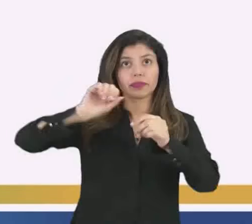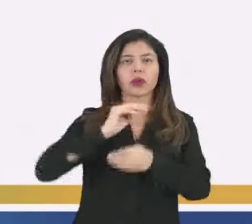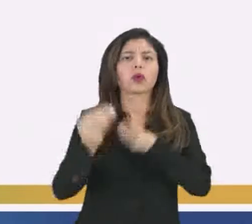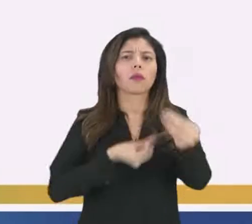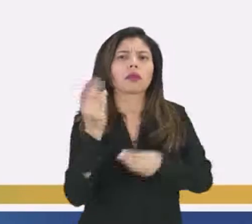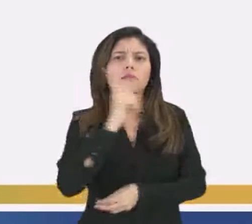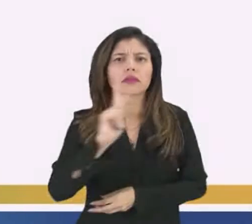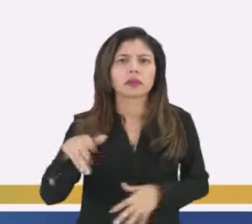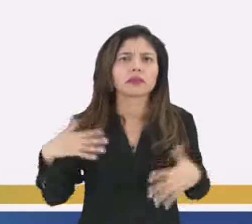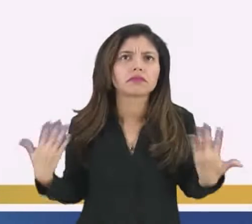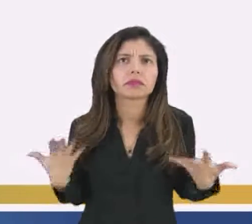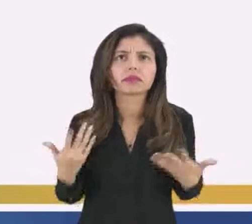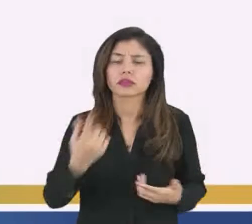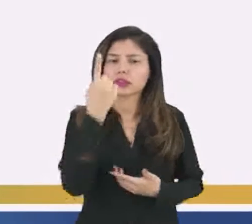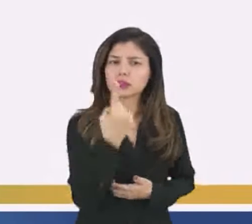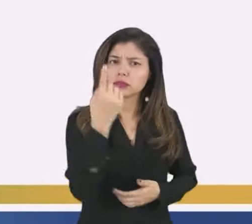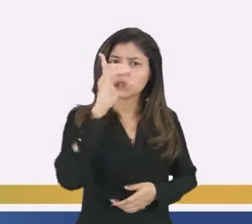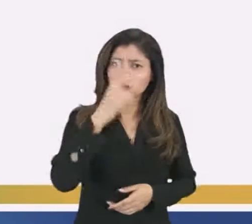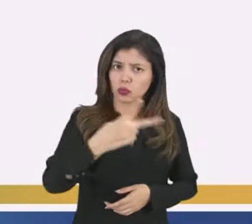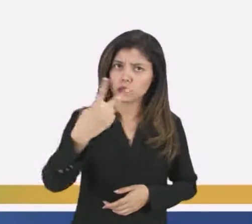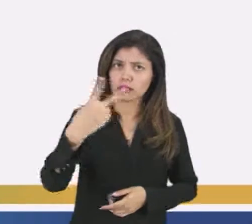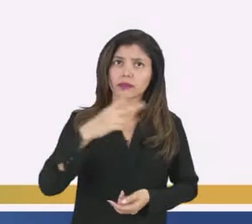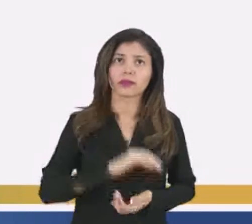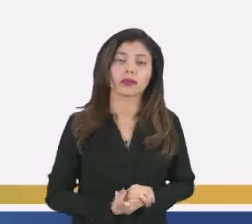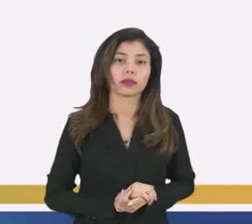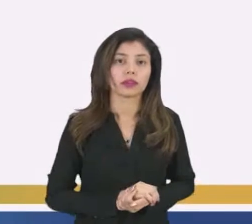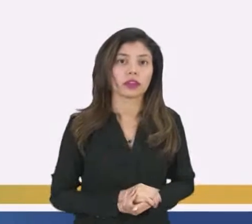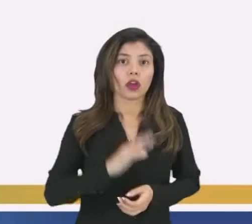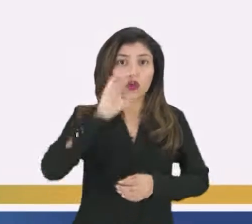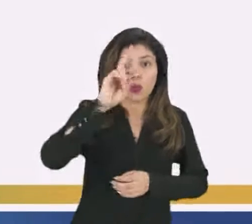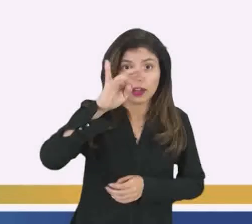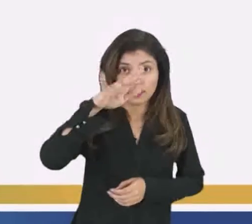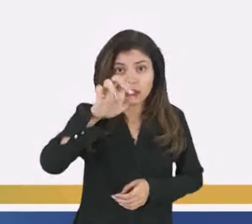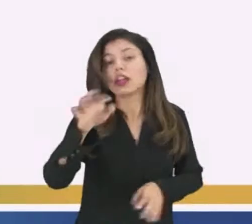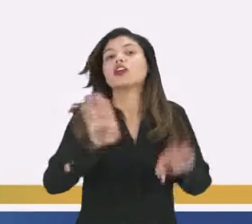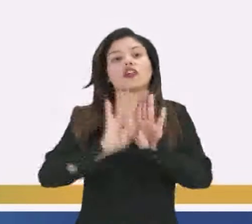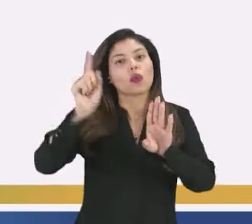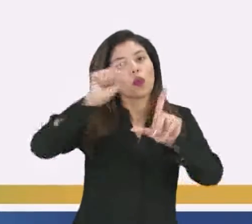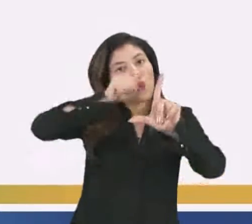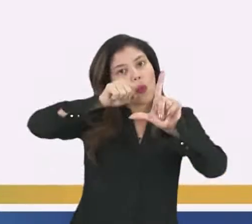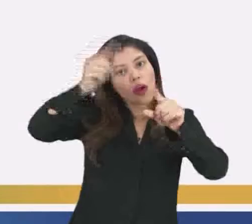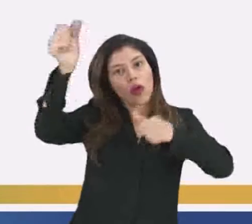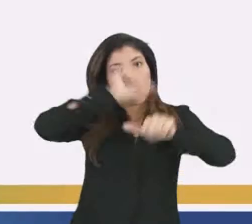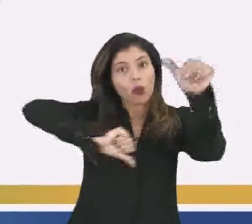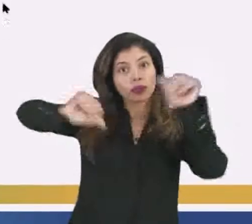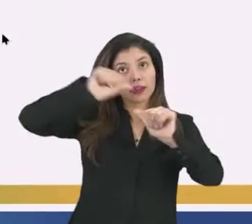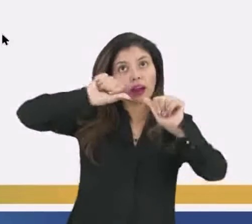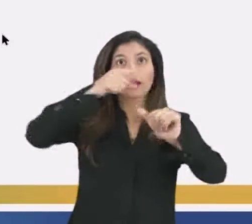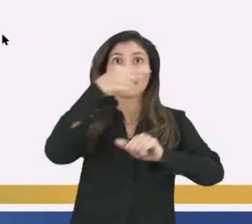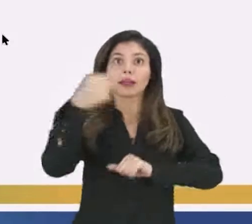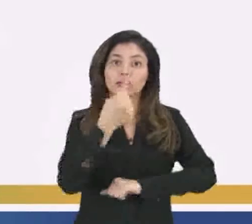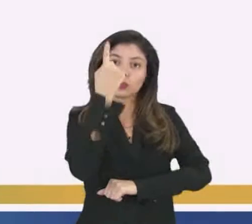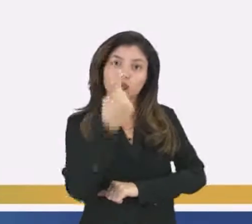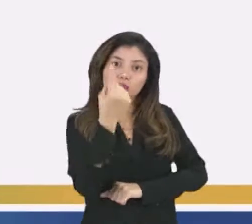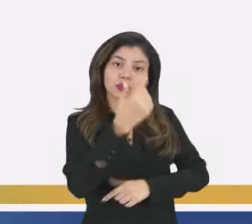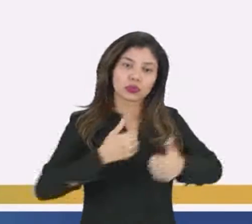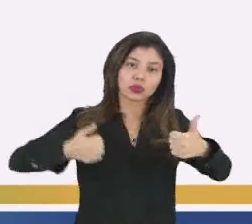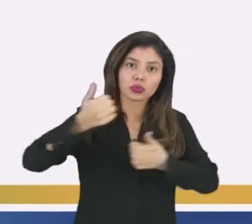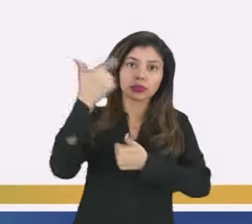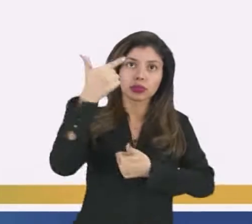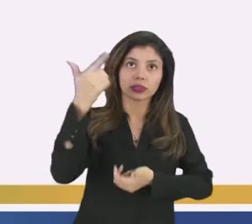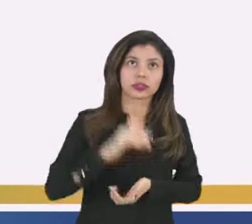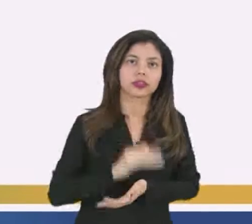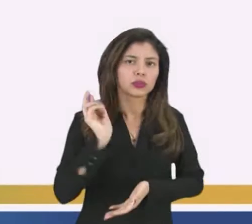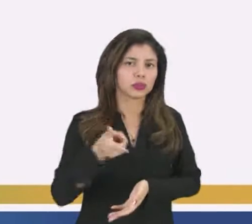Como assim, professor? Digamos que um dê 2. O coeficiente angular. O outro tem que ser inverso negativo, menos 1 sobre 2. E assim